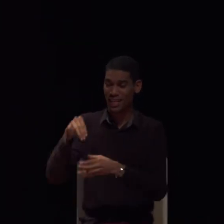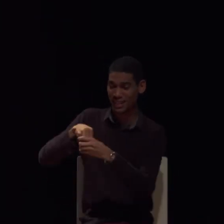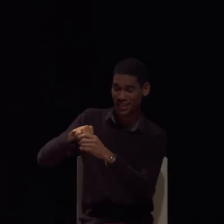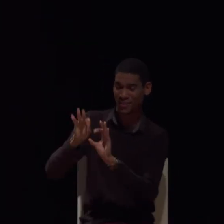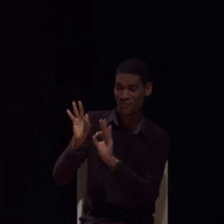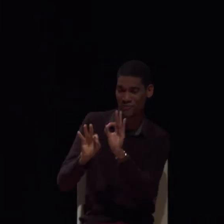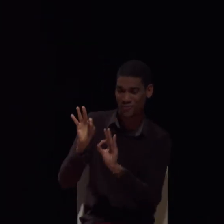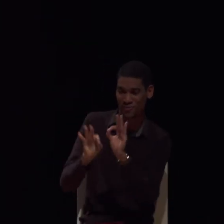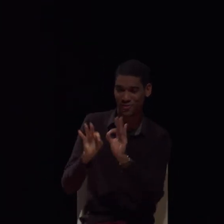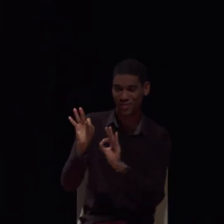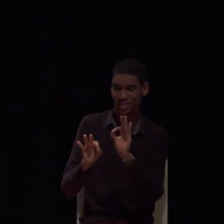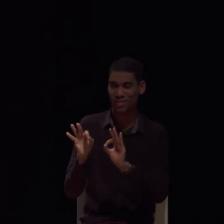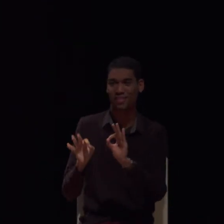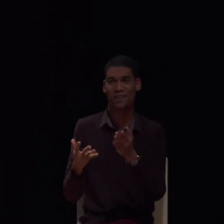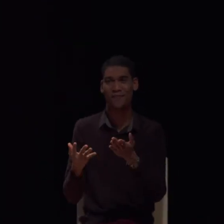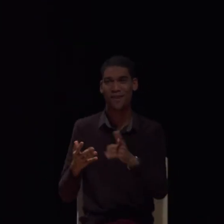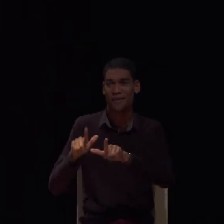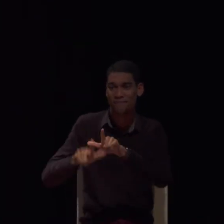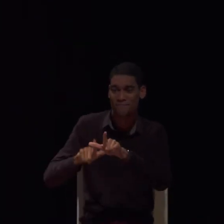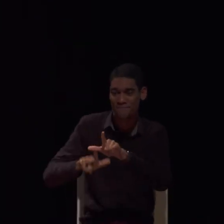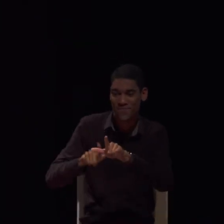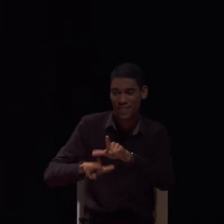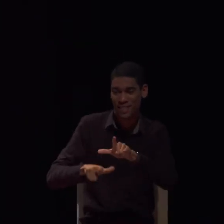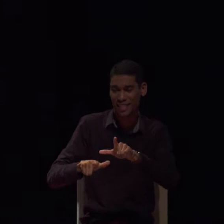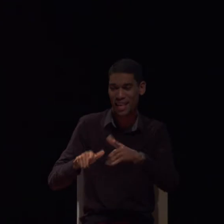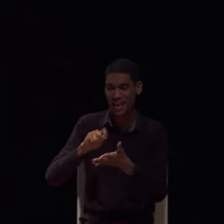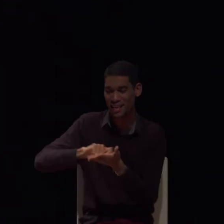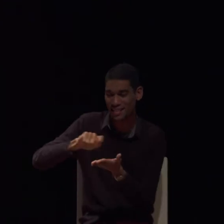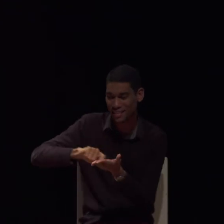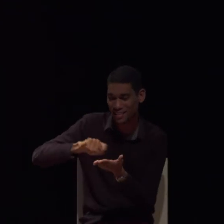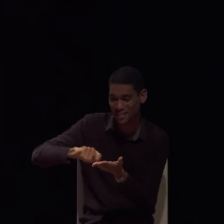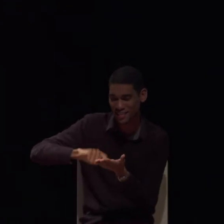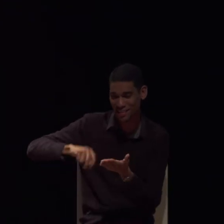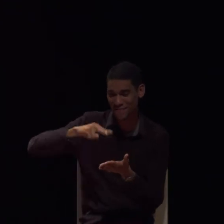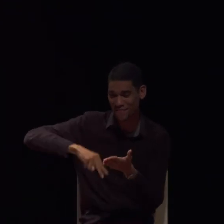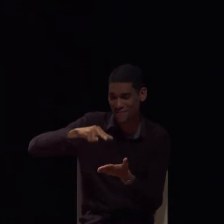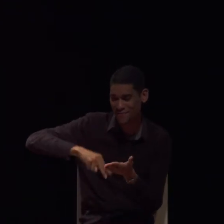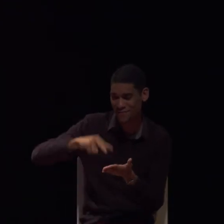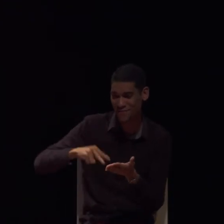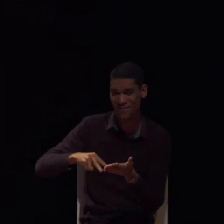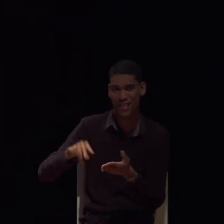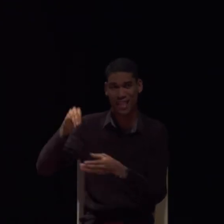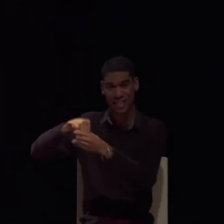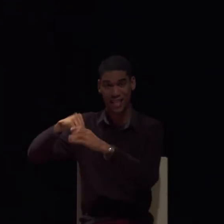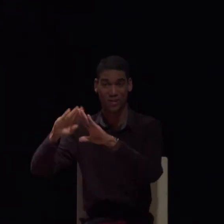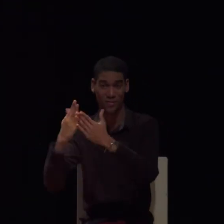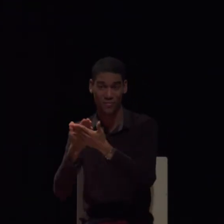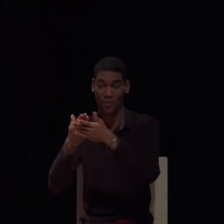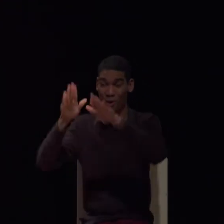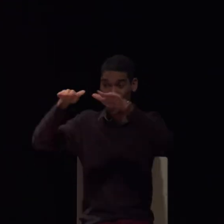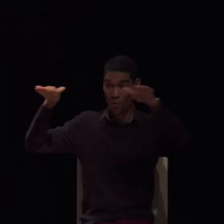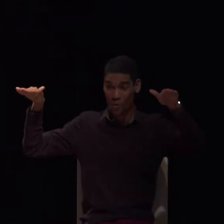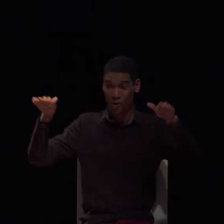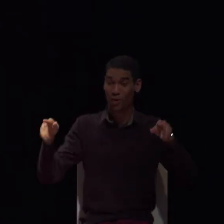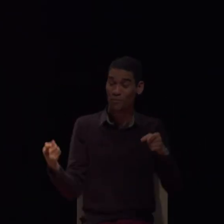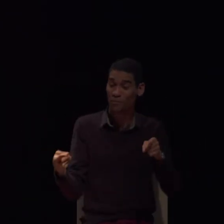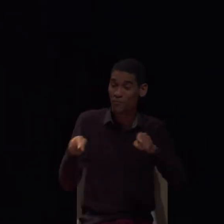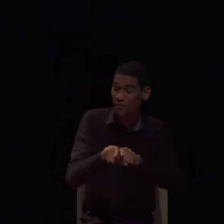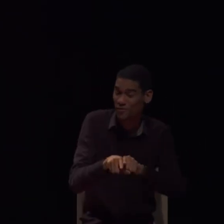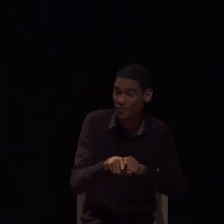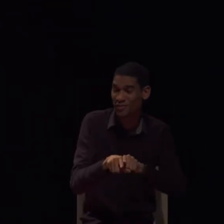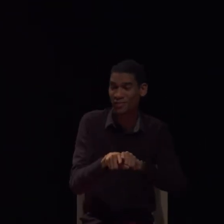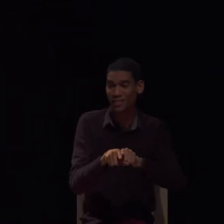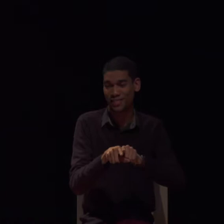de alfabetização de adultos é uma cooperação do ministério das